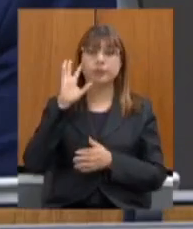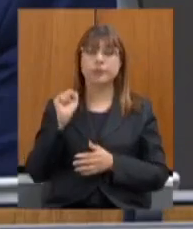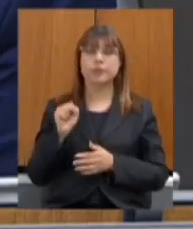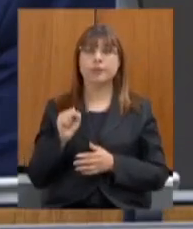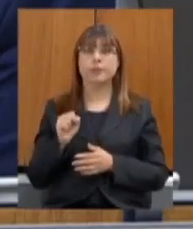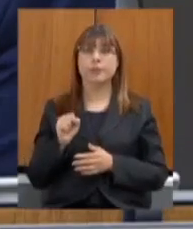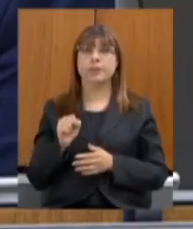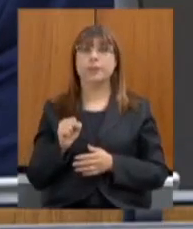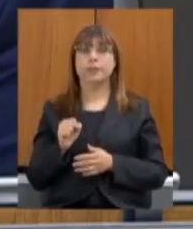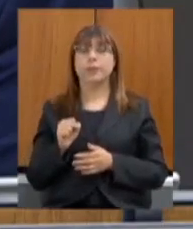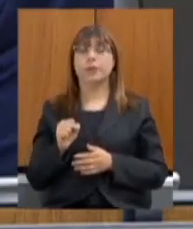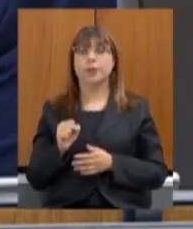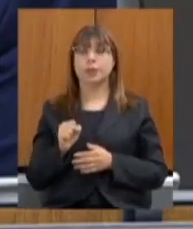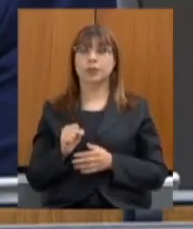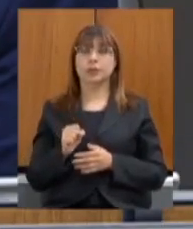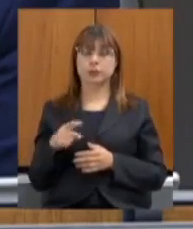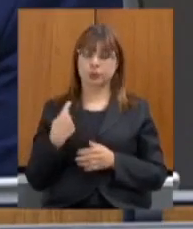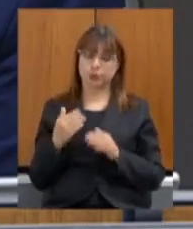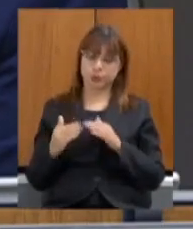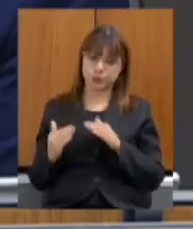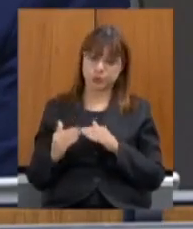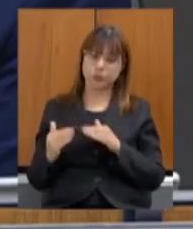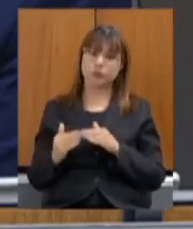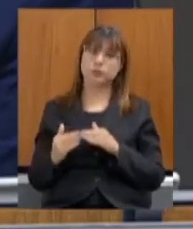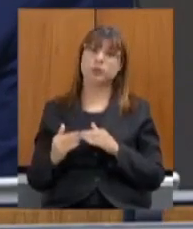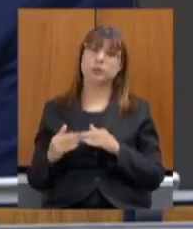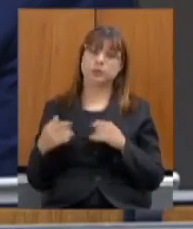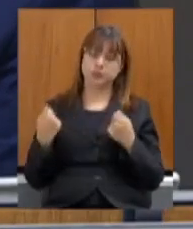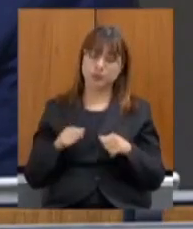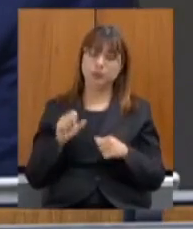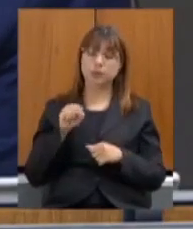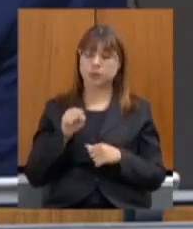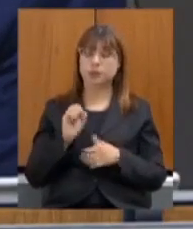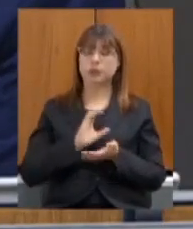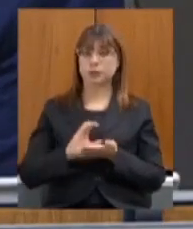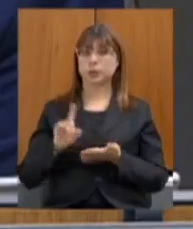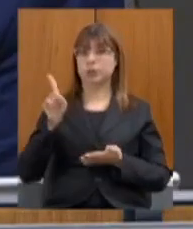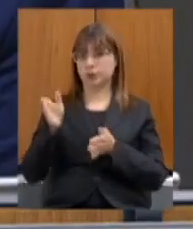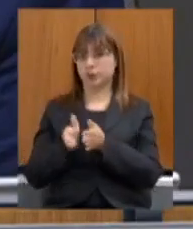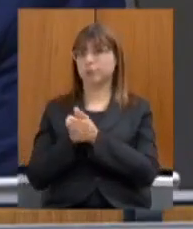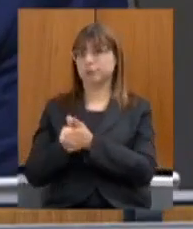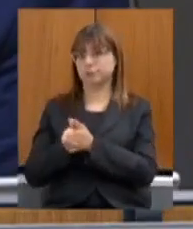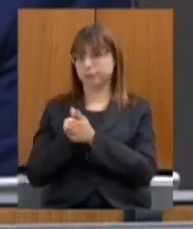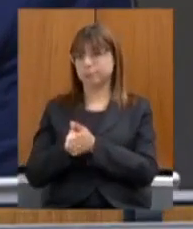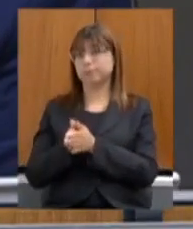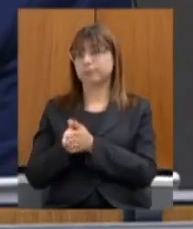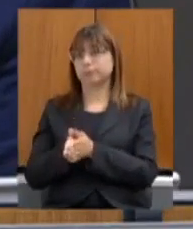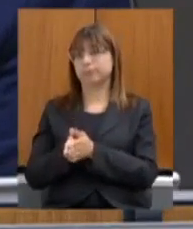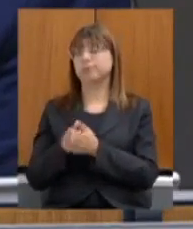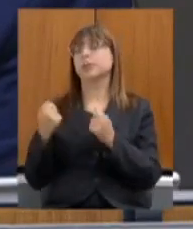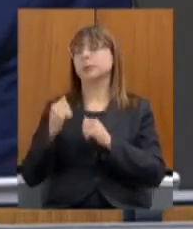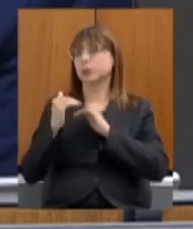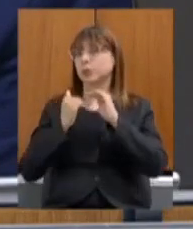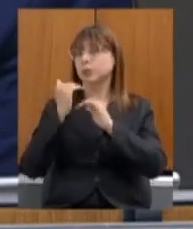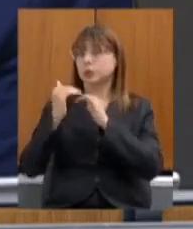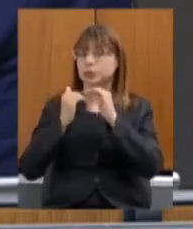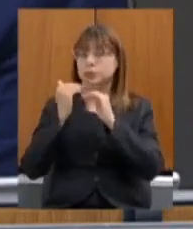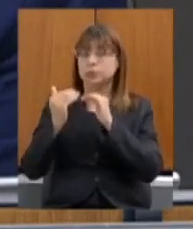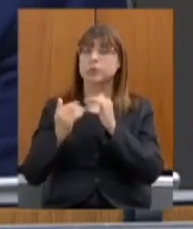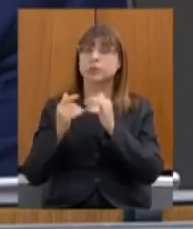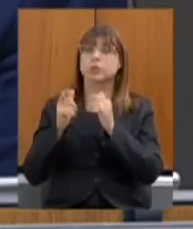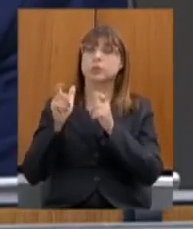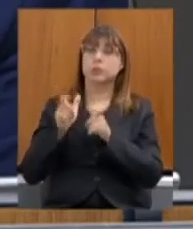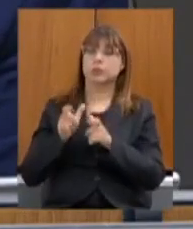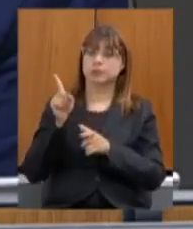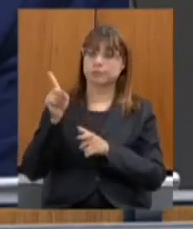nós temos aqui um ponto em comum de que é preciso o investimento no Vale do Dekitonha do nosso Estado, precisamos desenvolver aquela